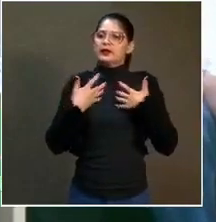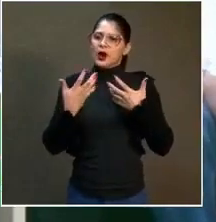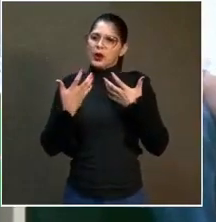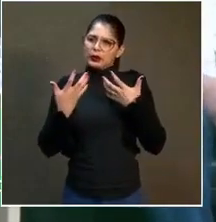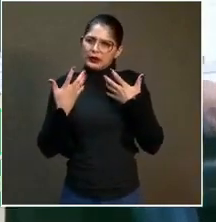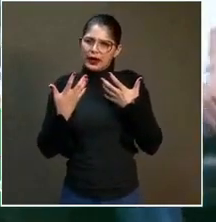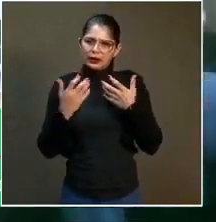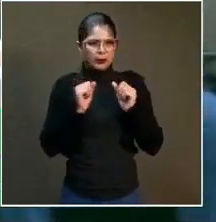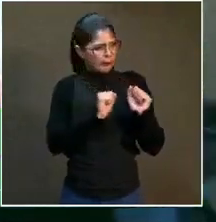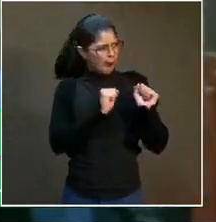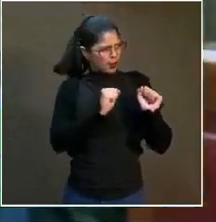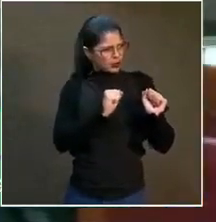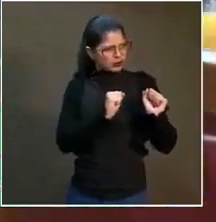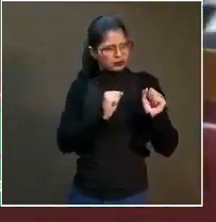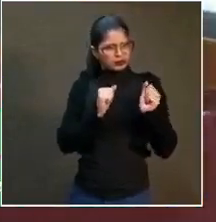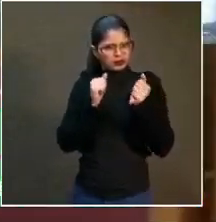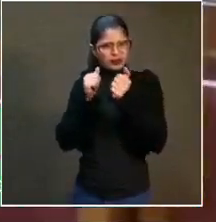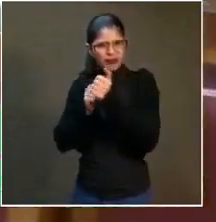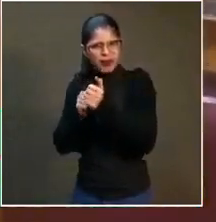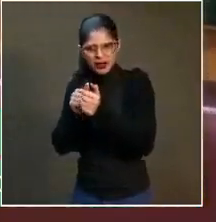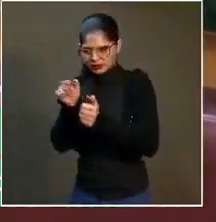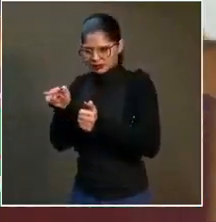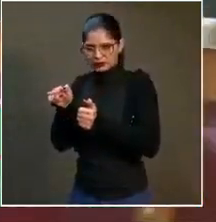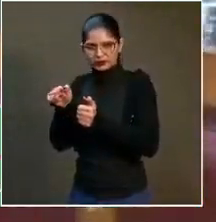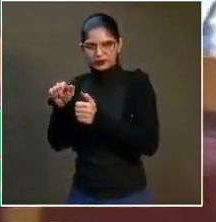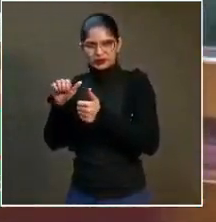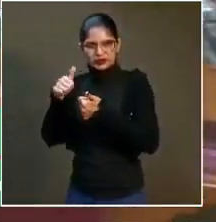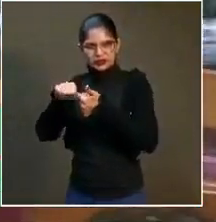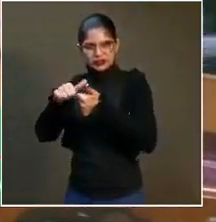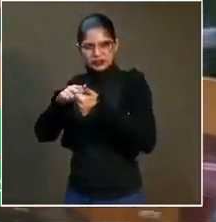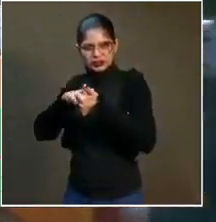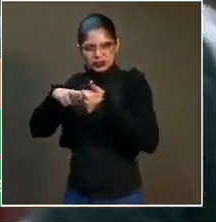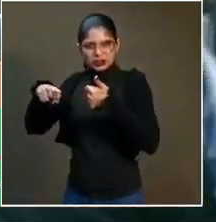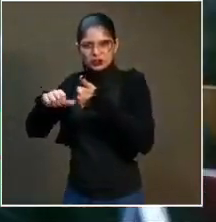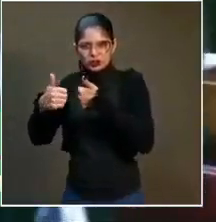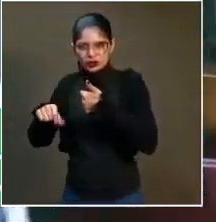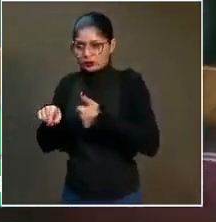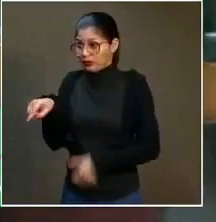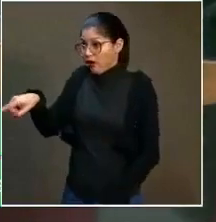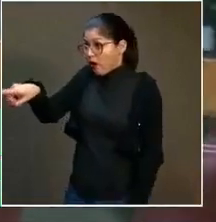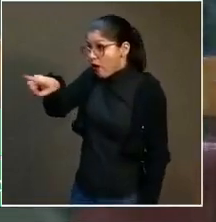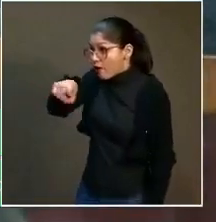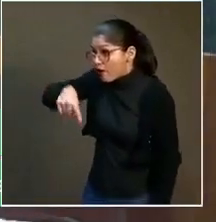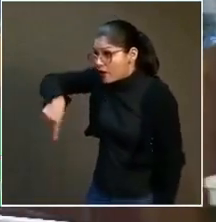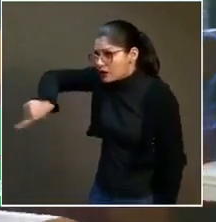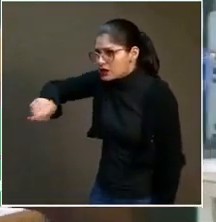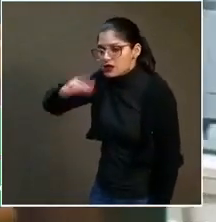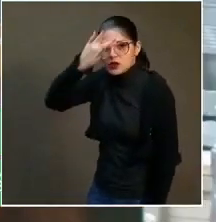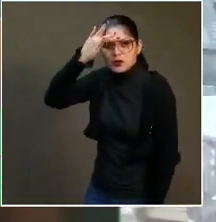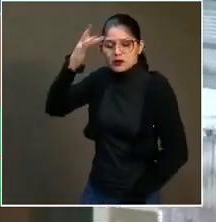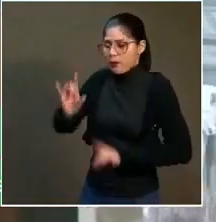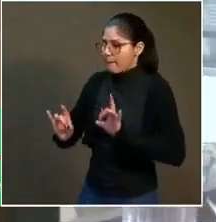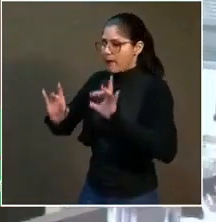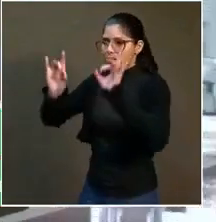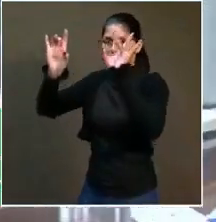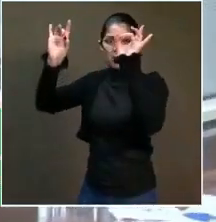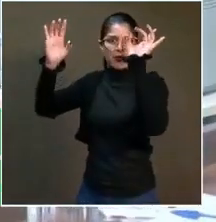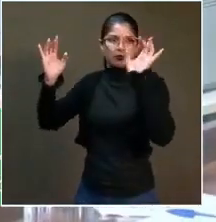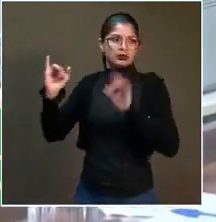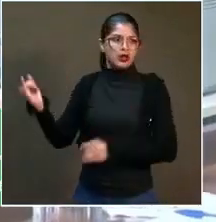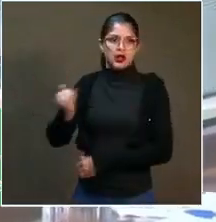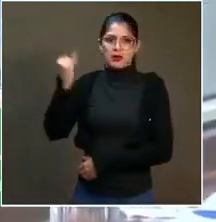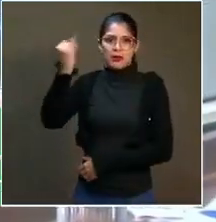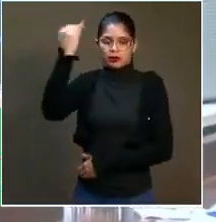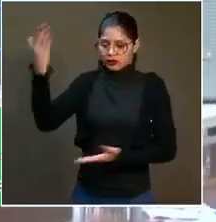dos jurados, excelências. Vossas excelências são as pessoas mais importantes que hoje aqui se encontram.